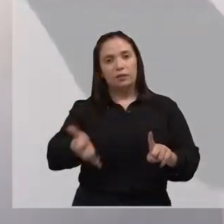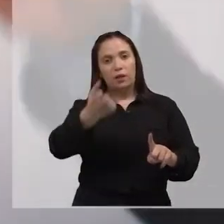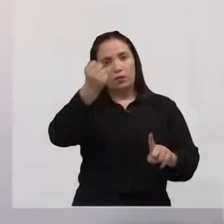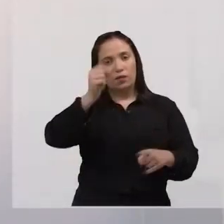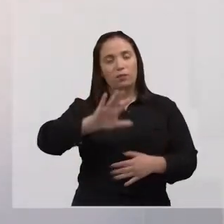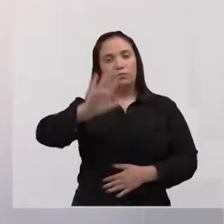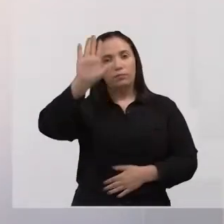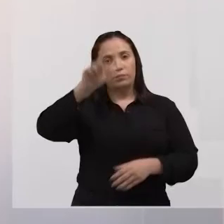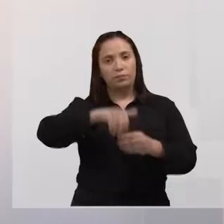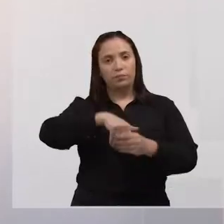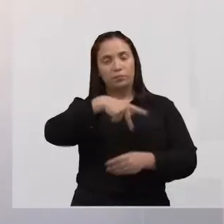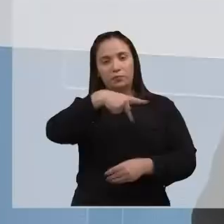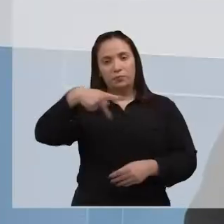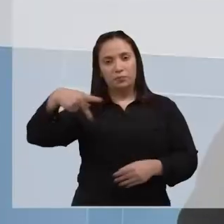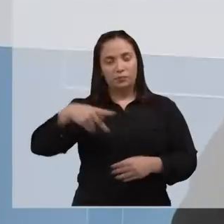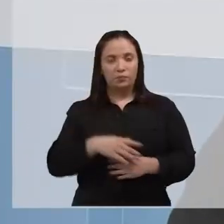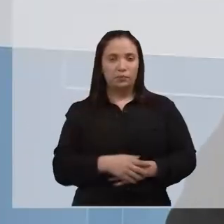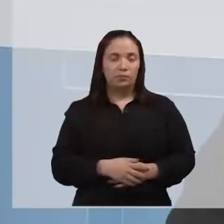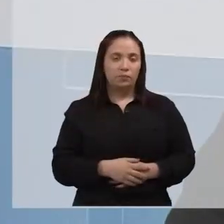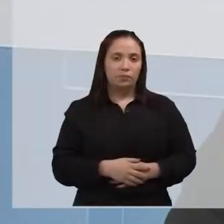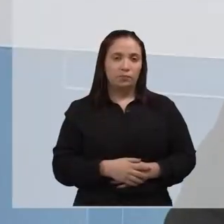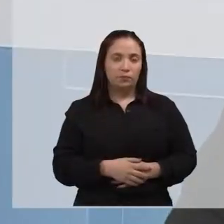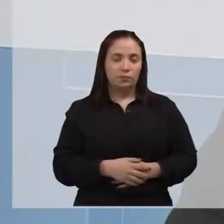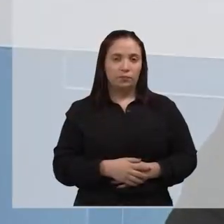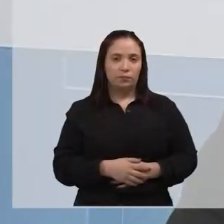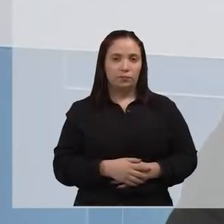a presidente da República. Ele